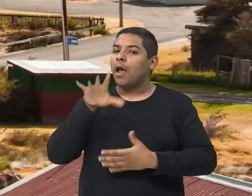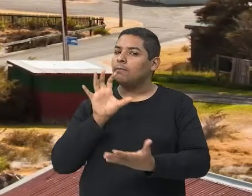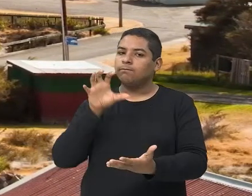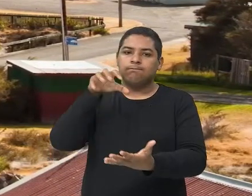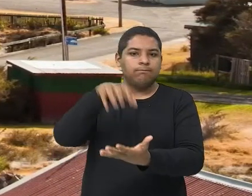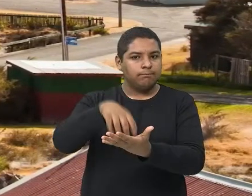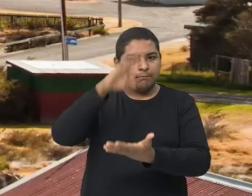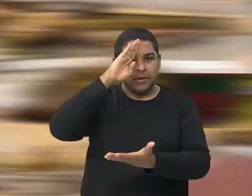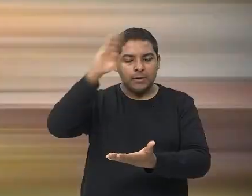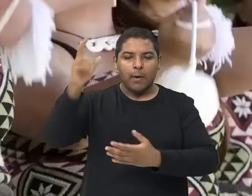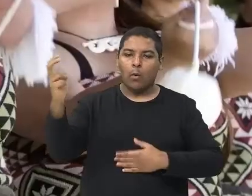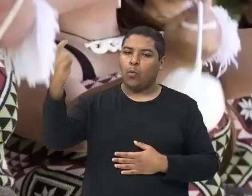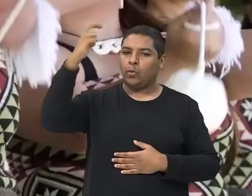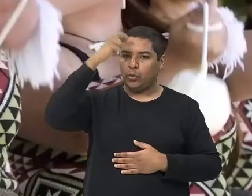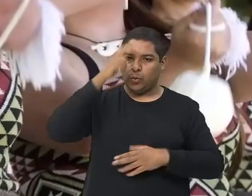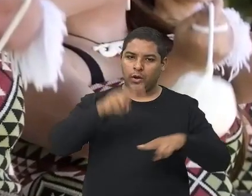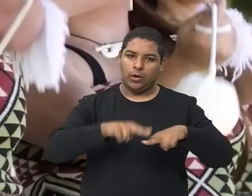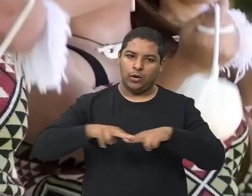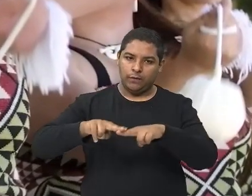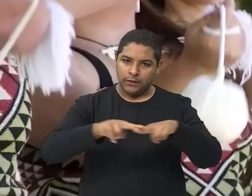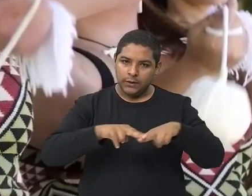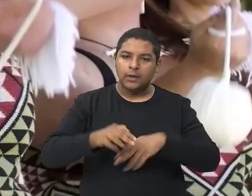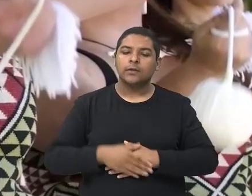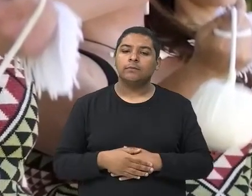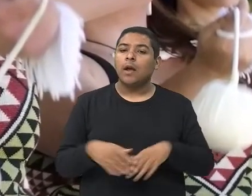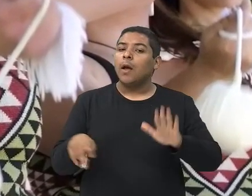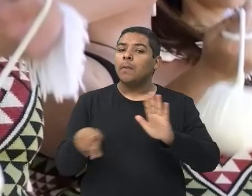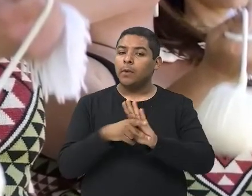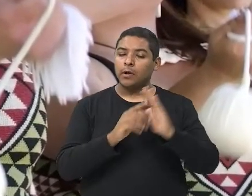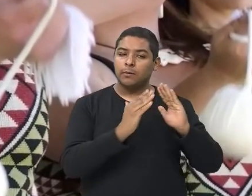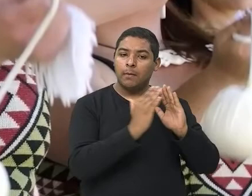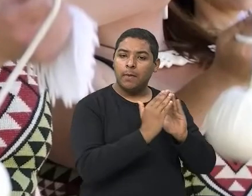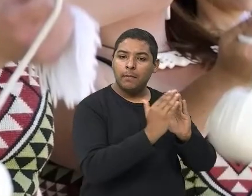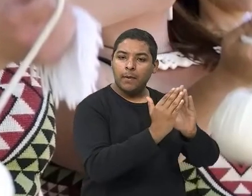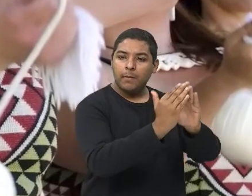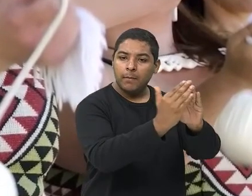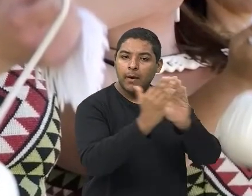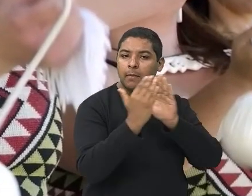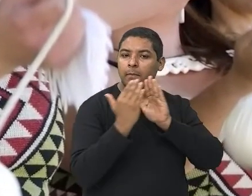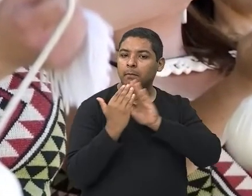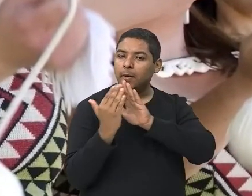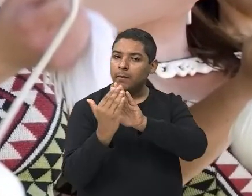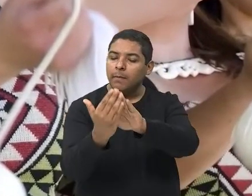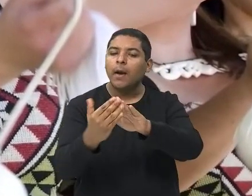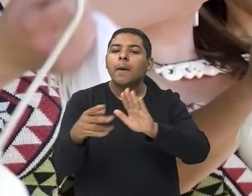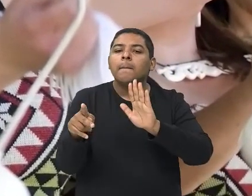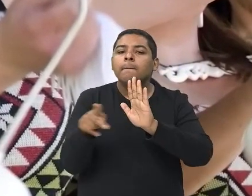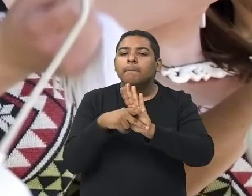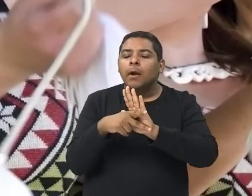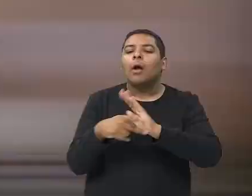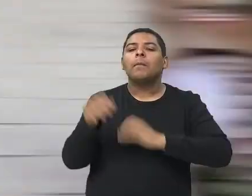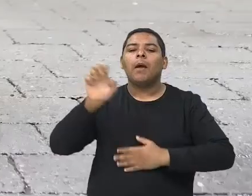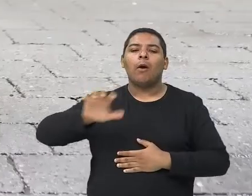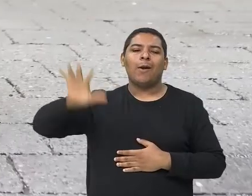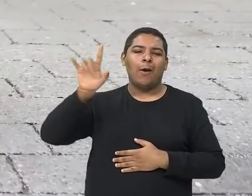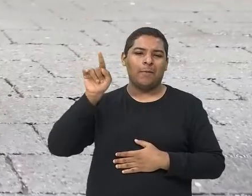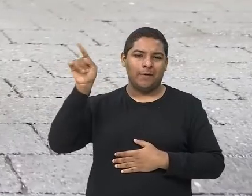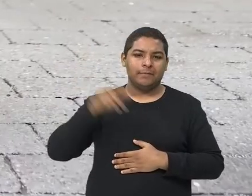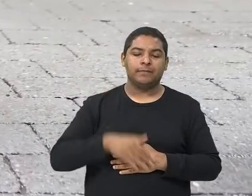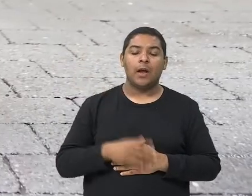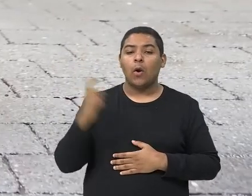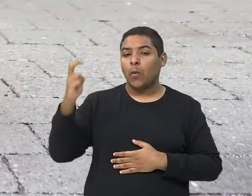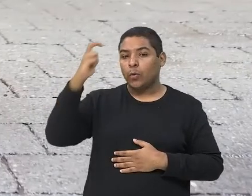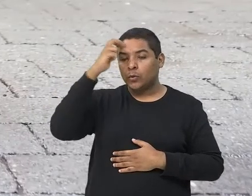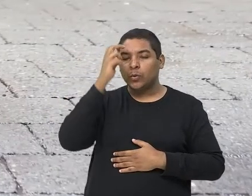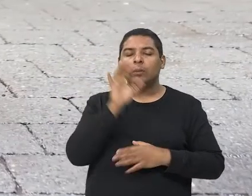Zelândia. Visite uma autêntica vila maori pré-europeia e assista a uma apresentação cultural. Depois de